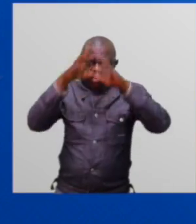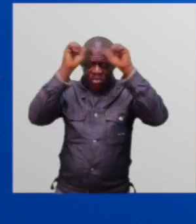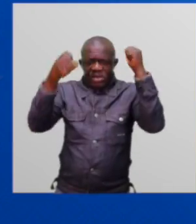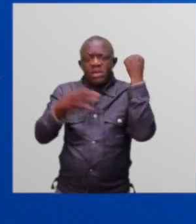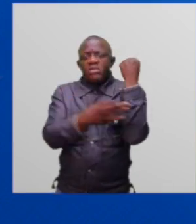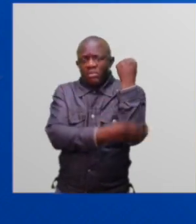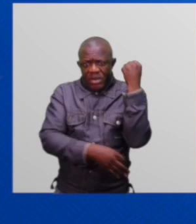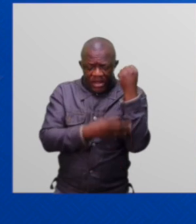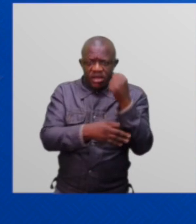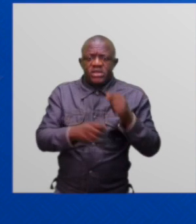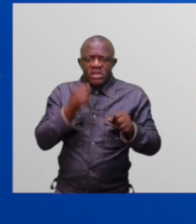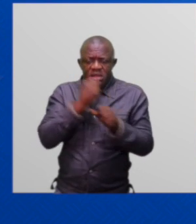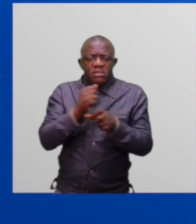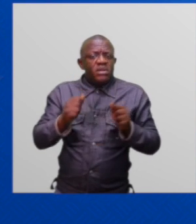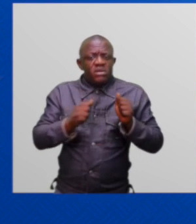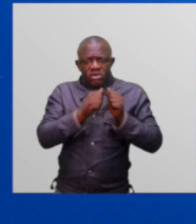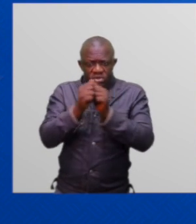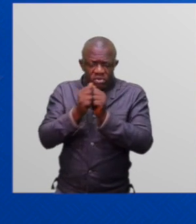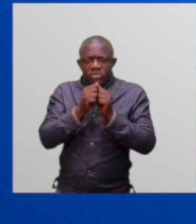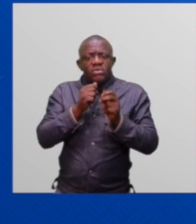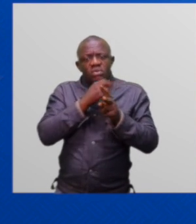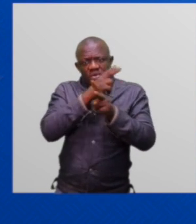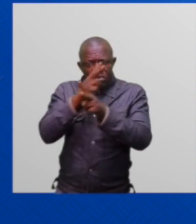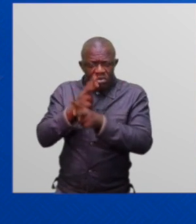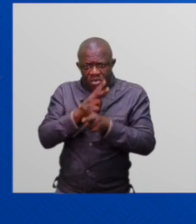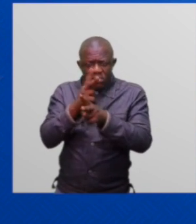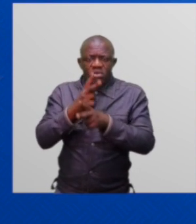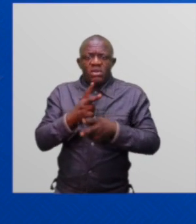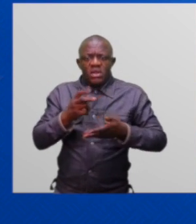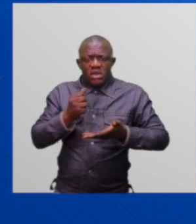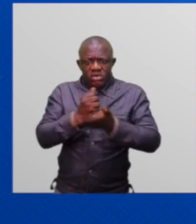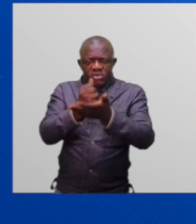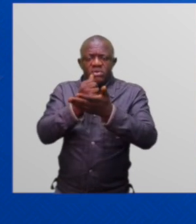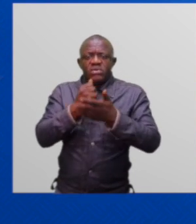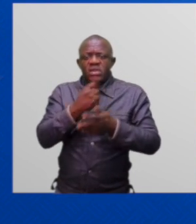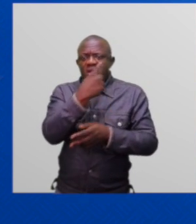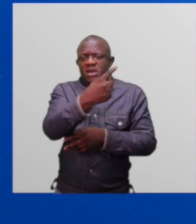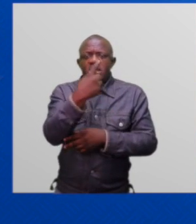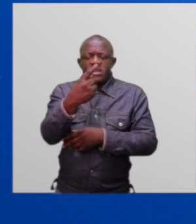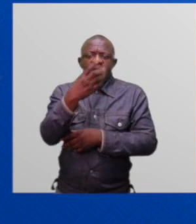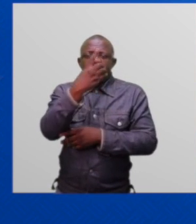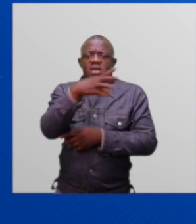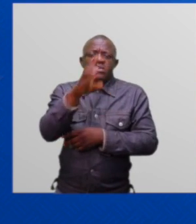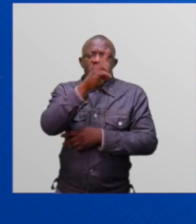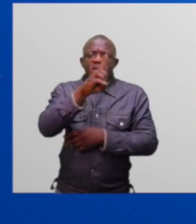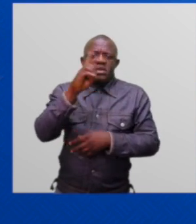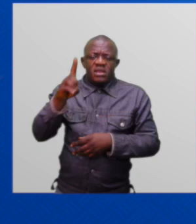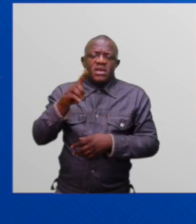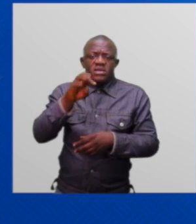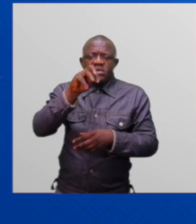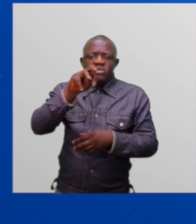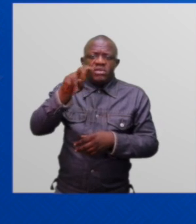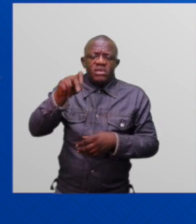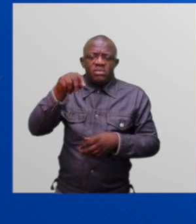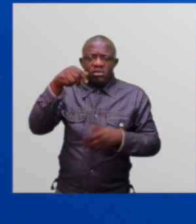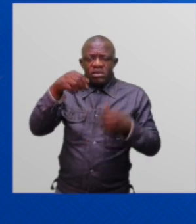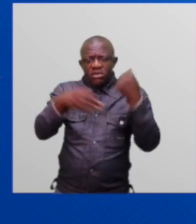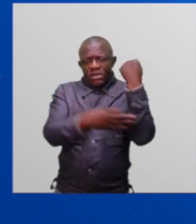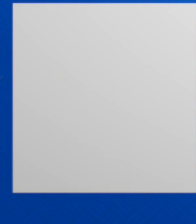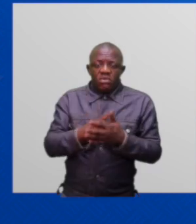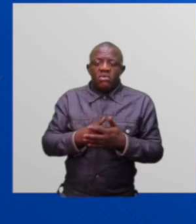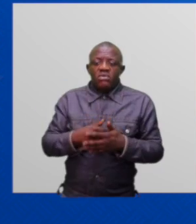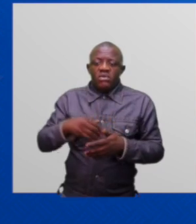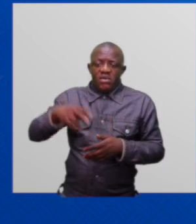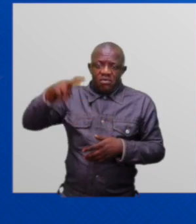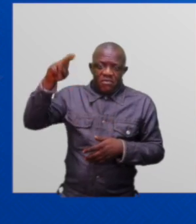é também o titular do poder executivo em cada um dos 166 municípios do país. Isto